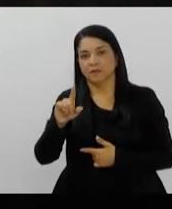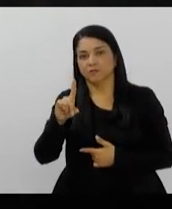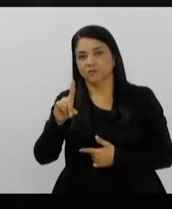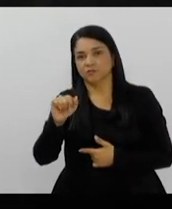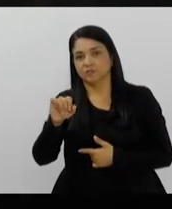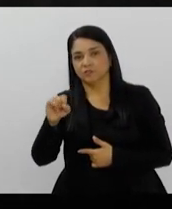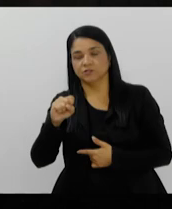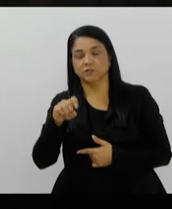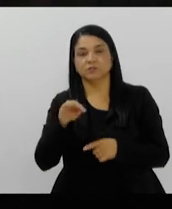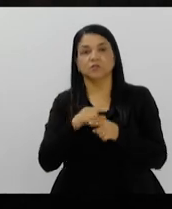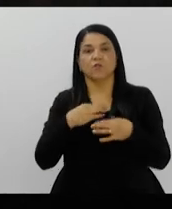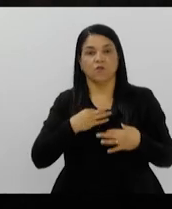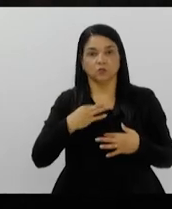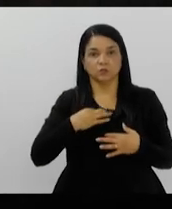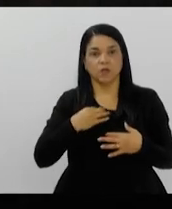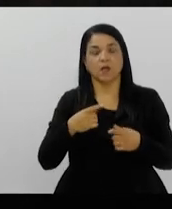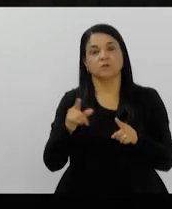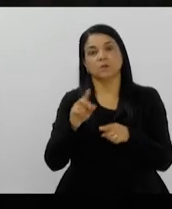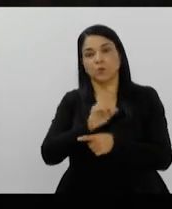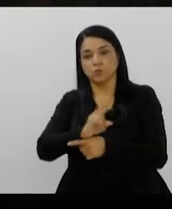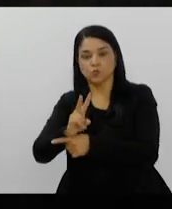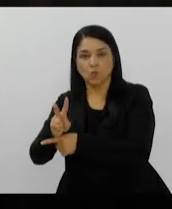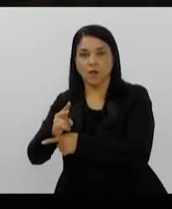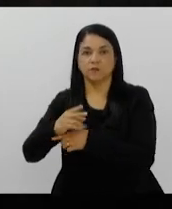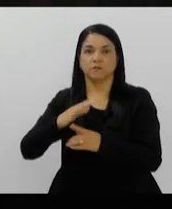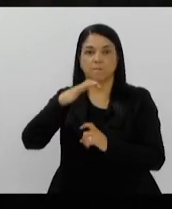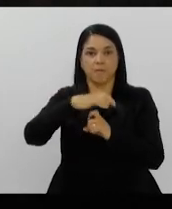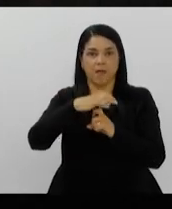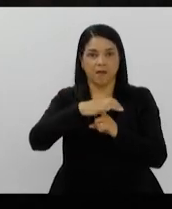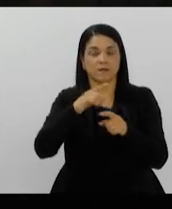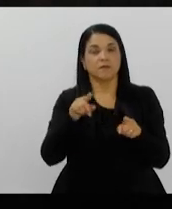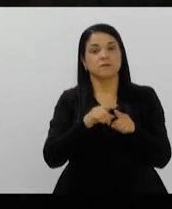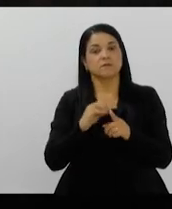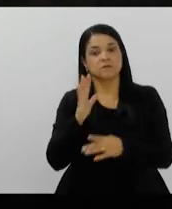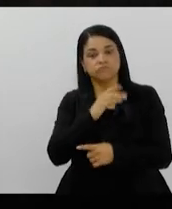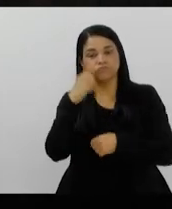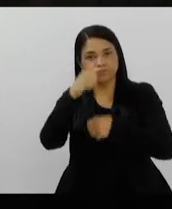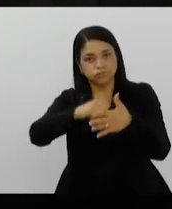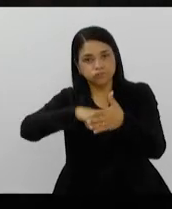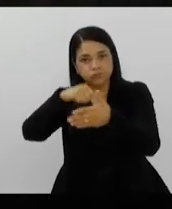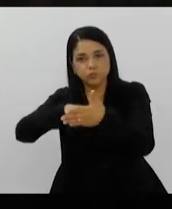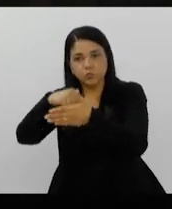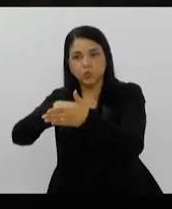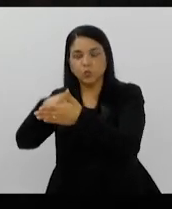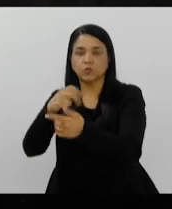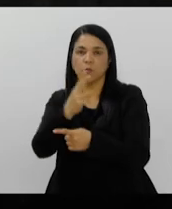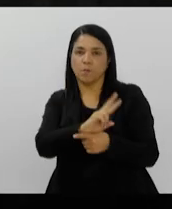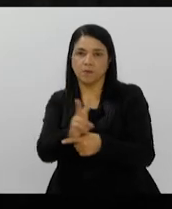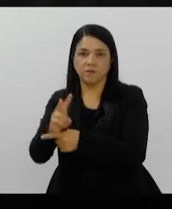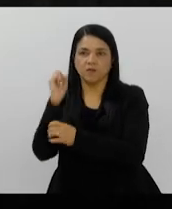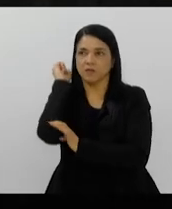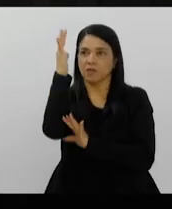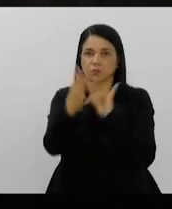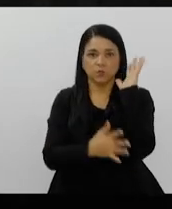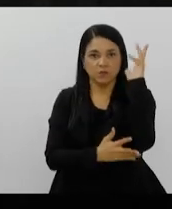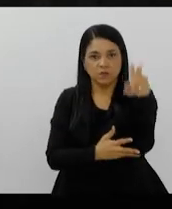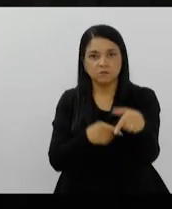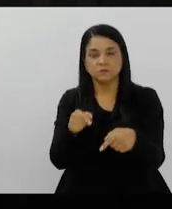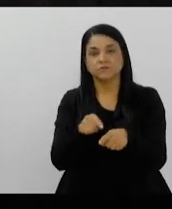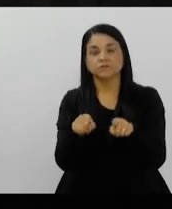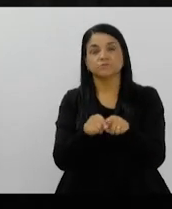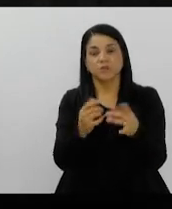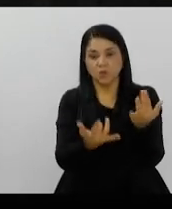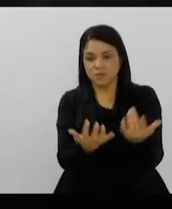os guarda-parques, que lutam pela preservação das nossas unidades de conservação, que lutam para que o